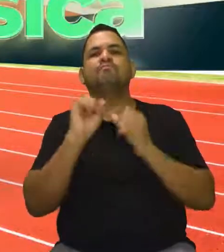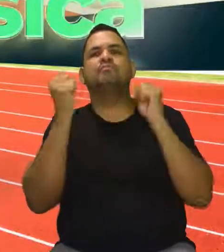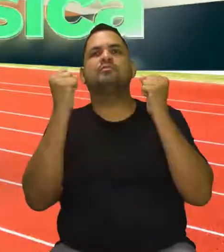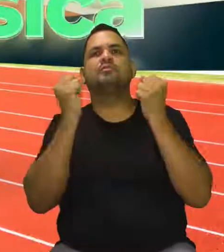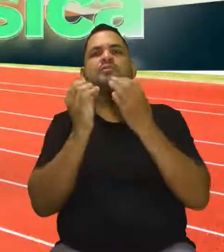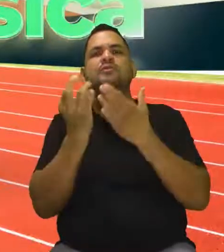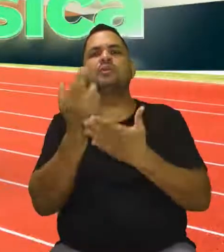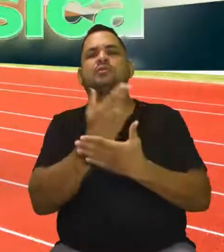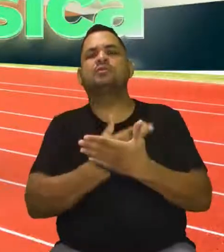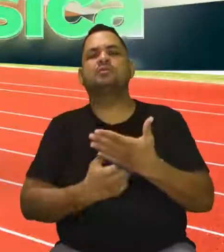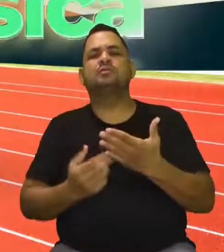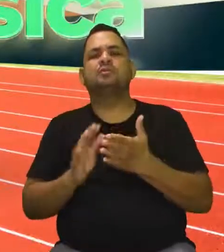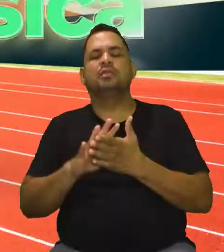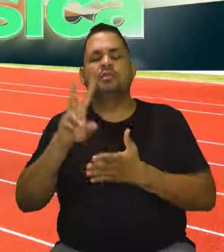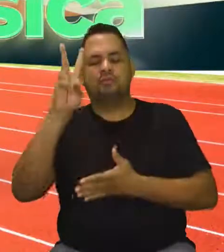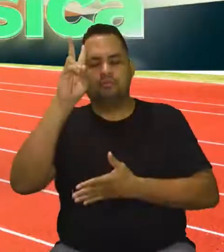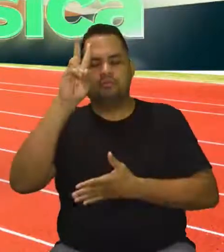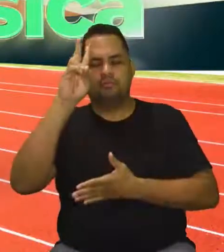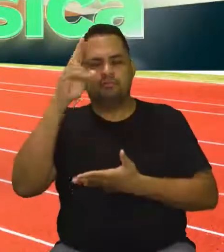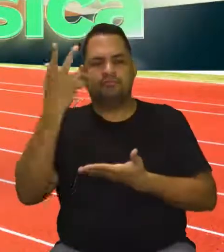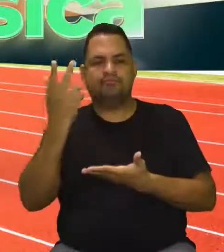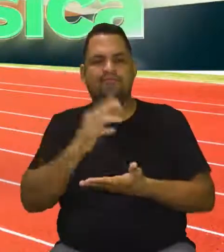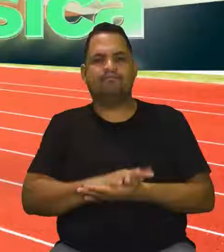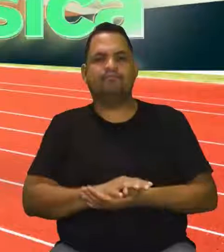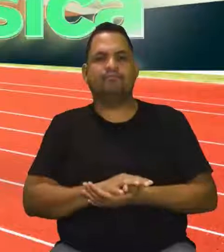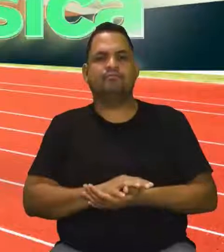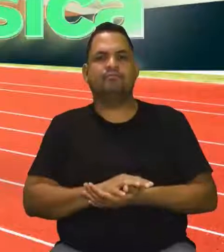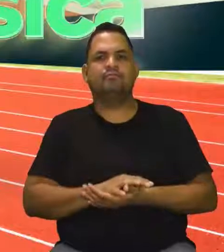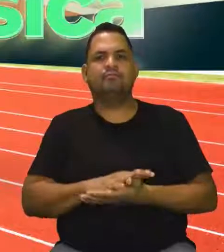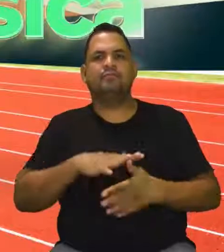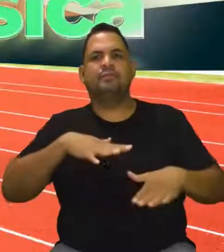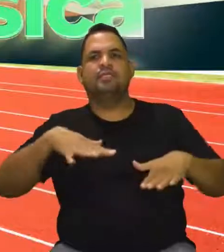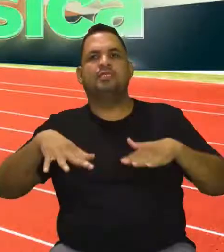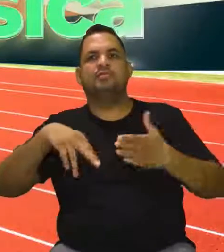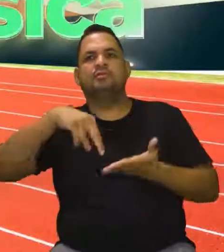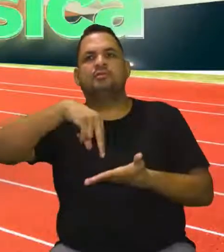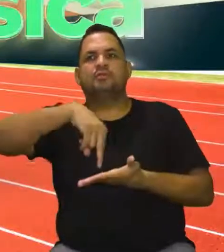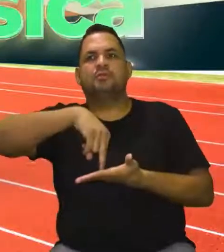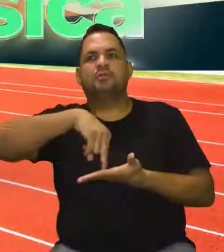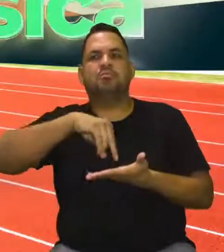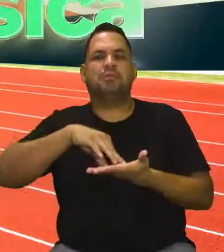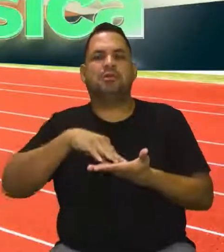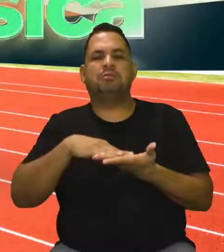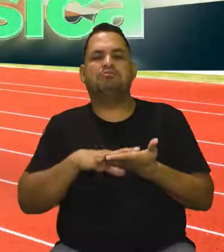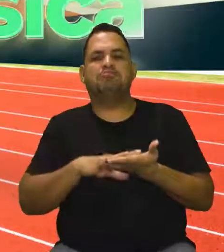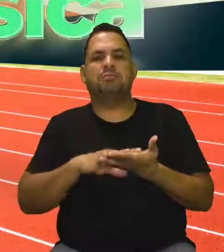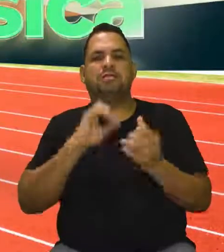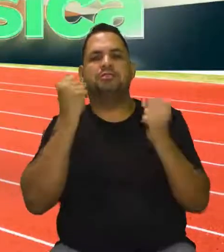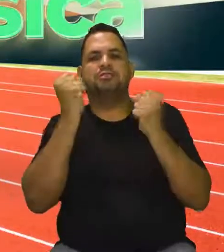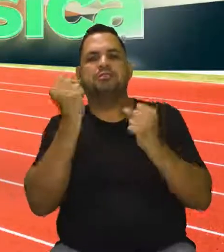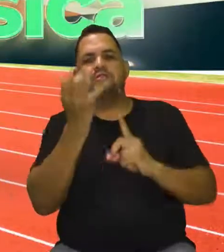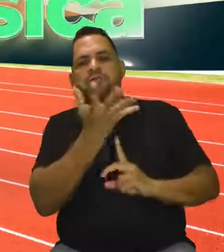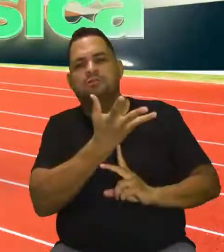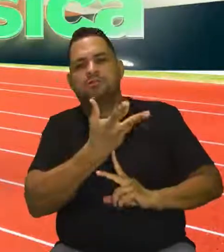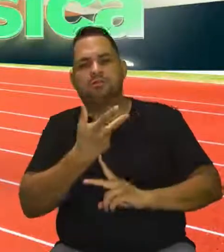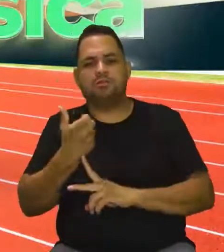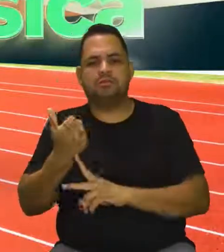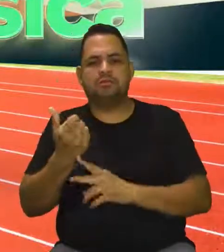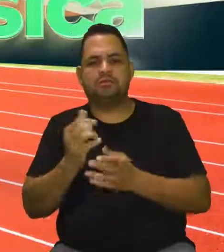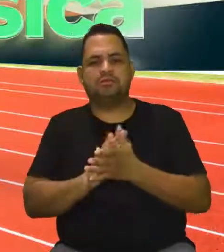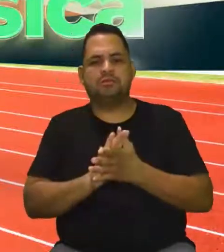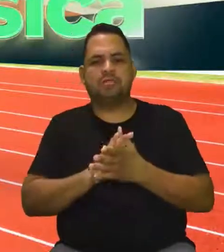De repente, você está lembrando aí, por exemplo, dos movimentos da ginástica artística, dos movimentos da